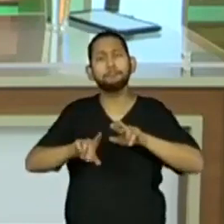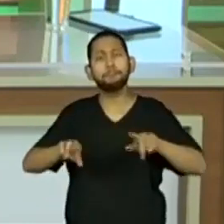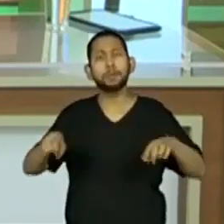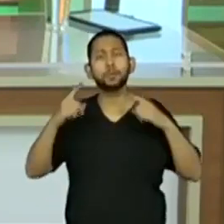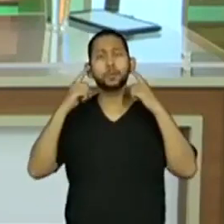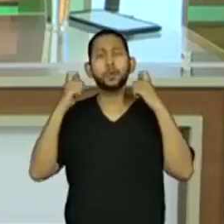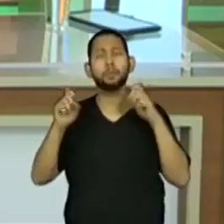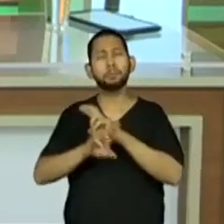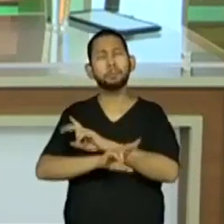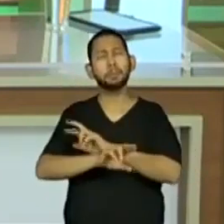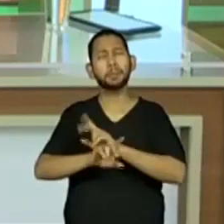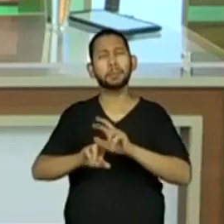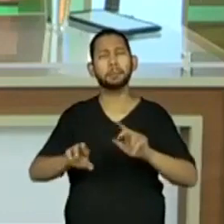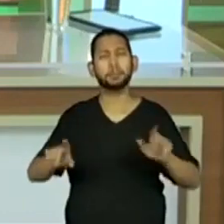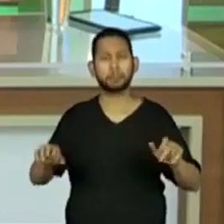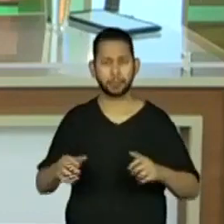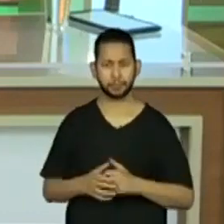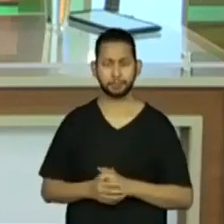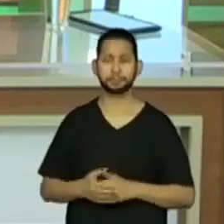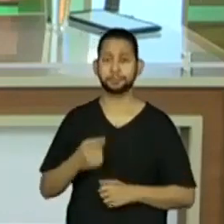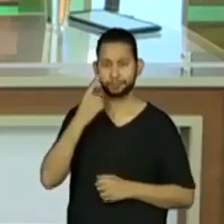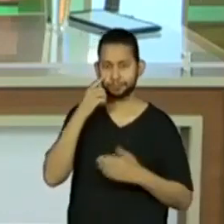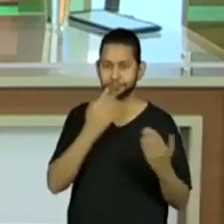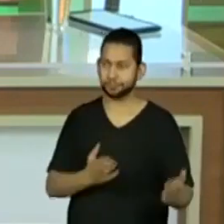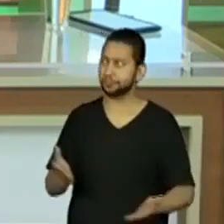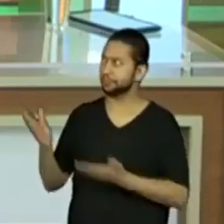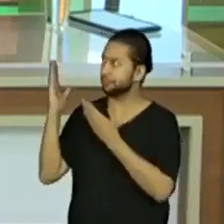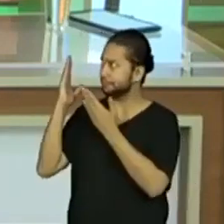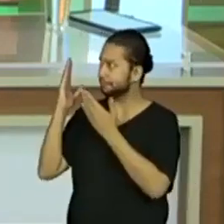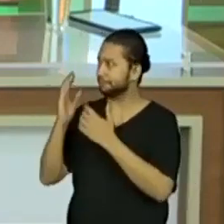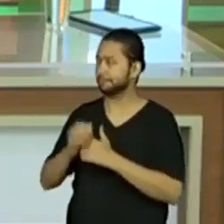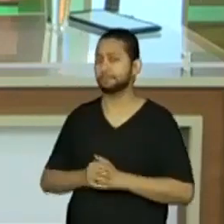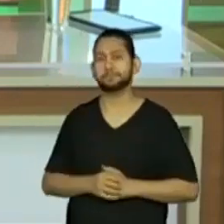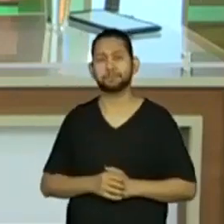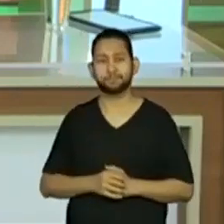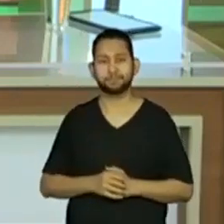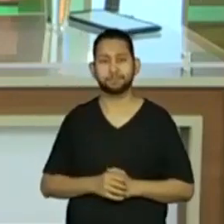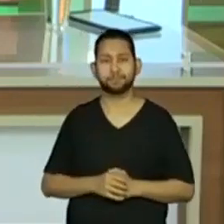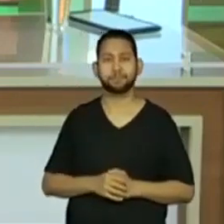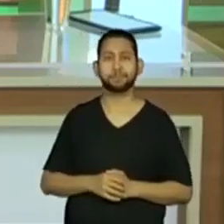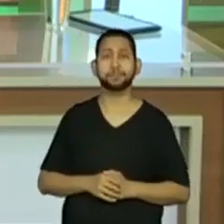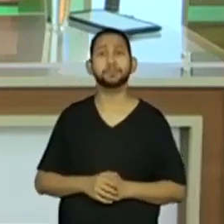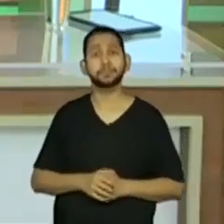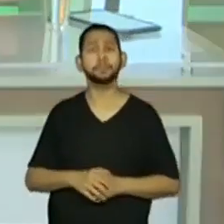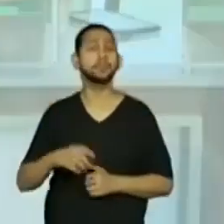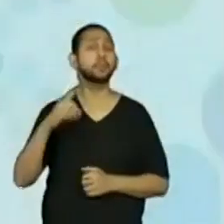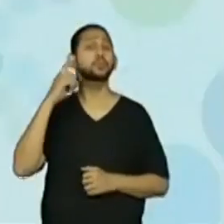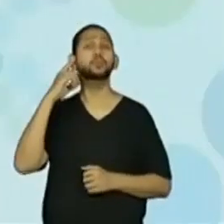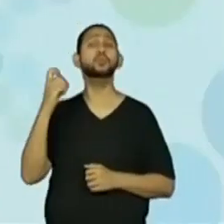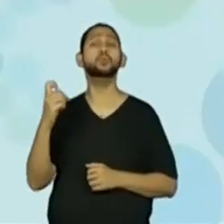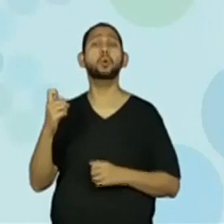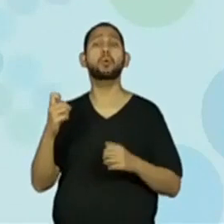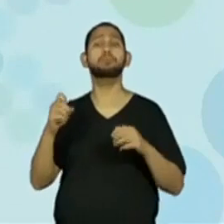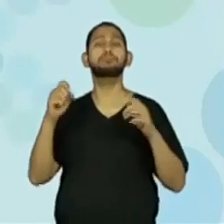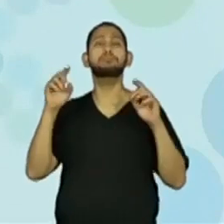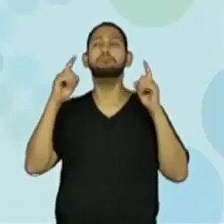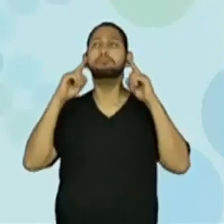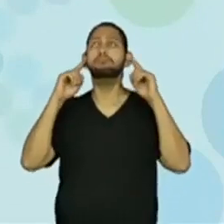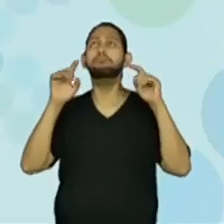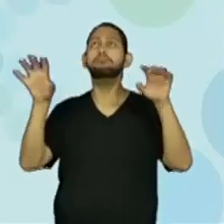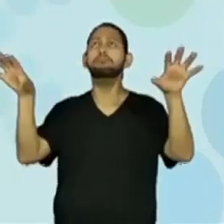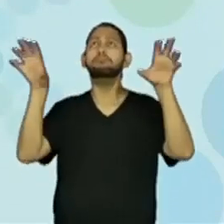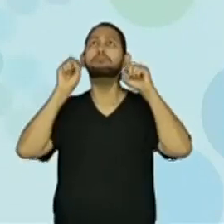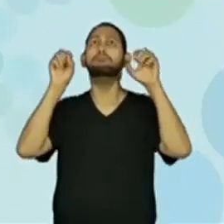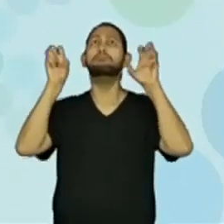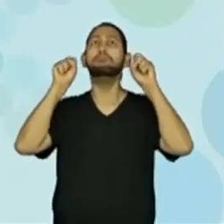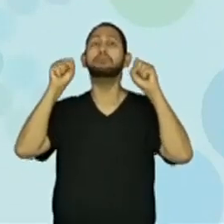de sons. Então, vamos lá na tela agora. Então, os sons à nossa volta. De